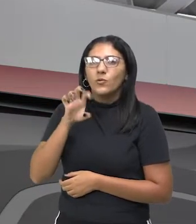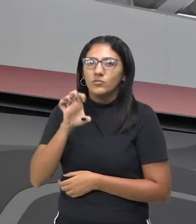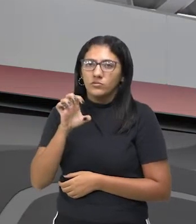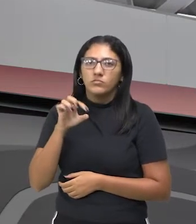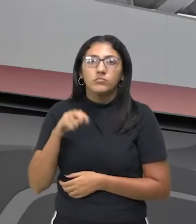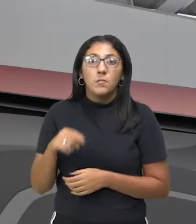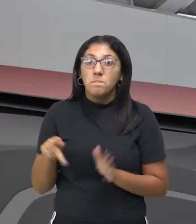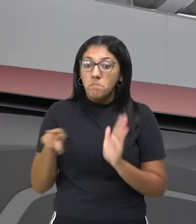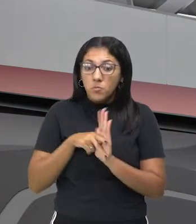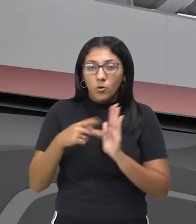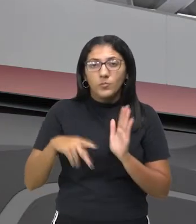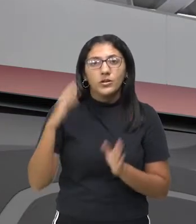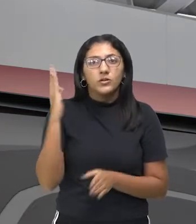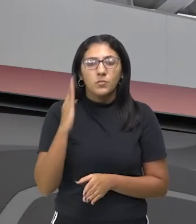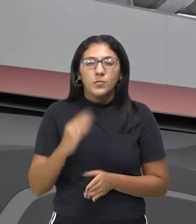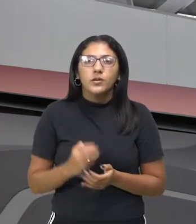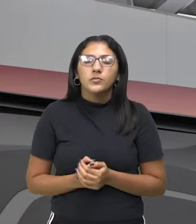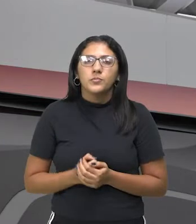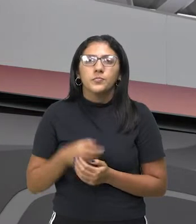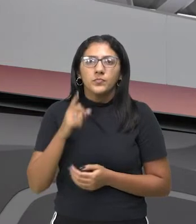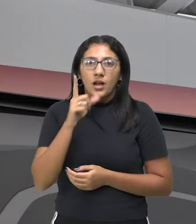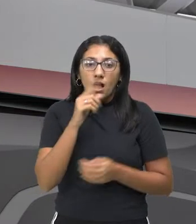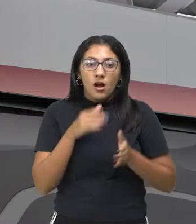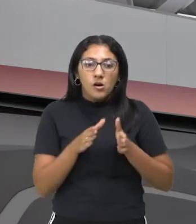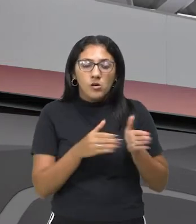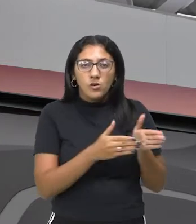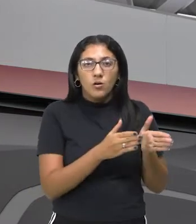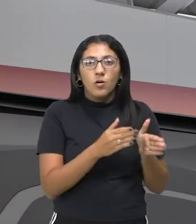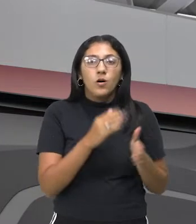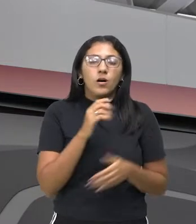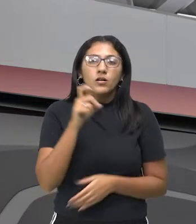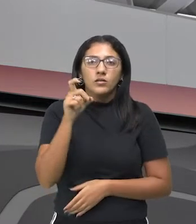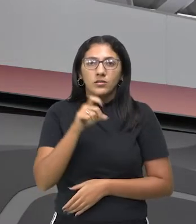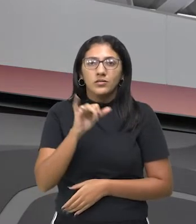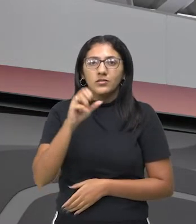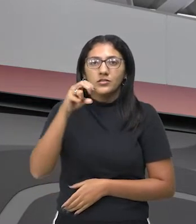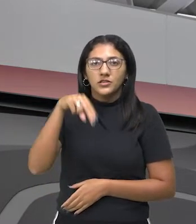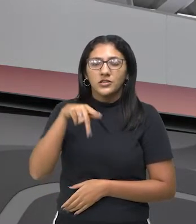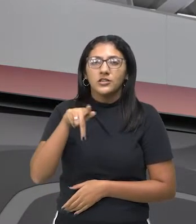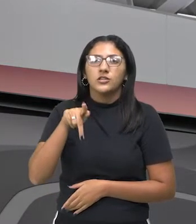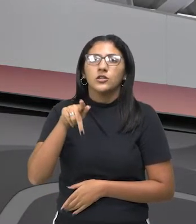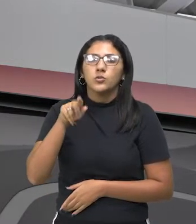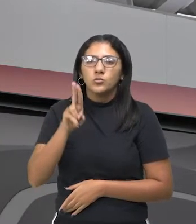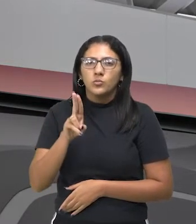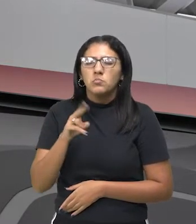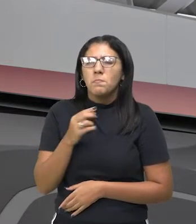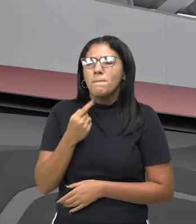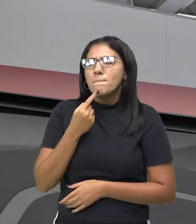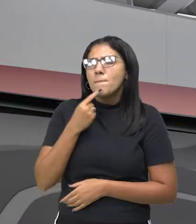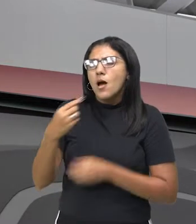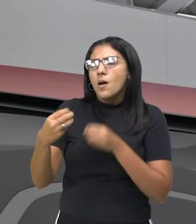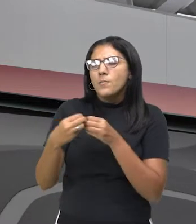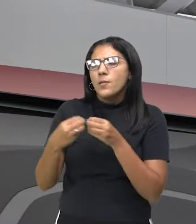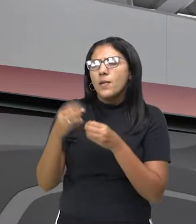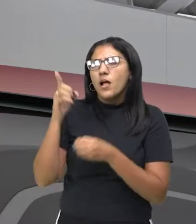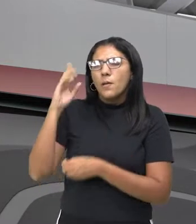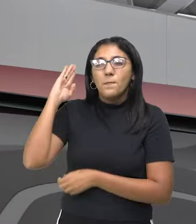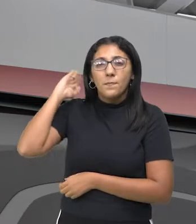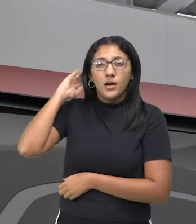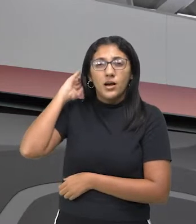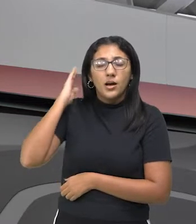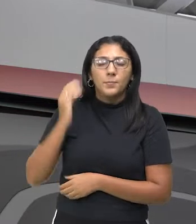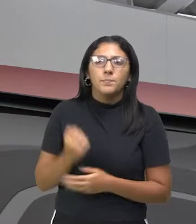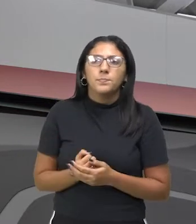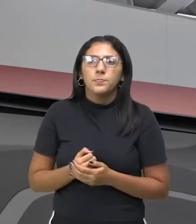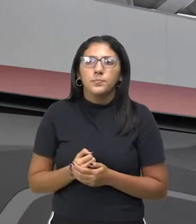100% brasileira, está localizada na bacia do rio Xingu, próximo a Altamira, no Pará. No entanto, vamos verificar ao longo